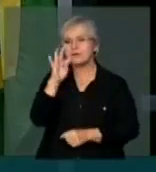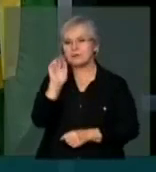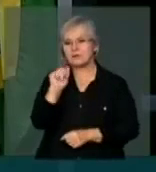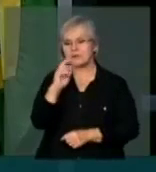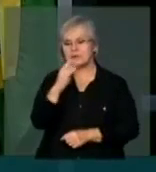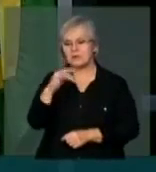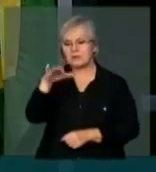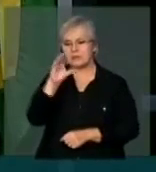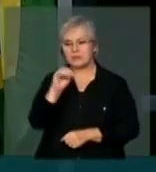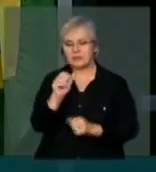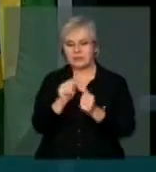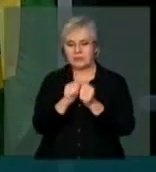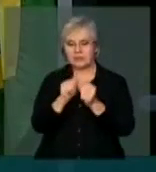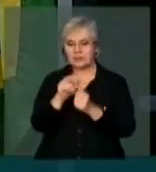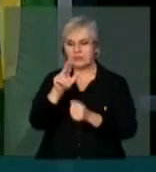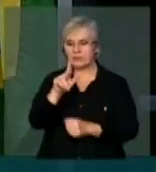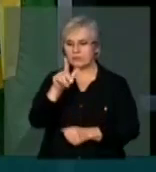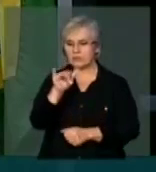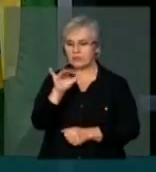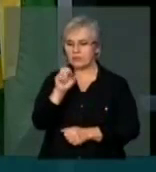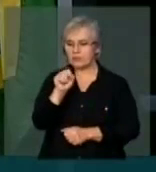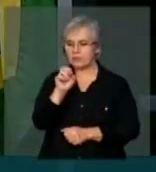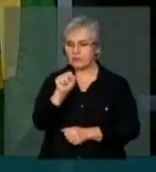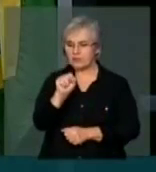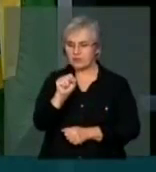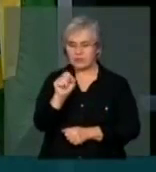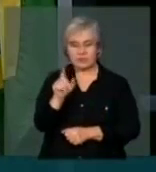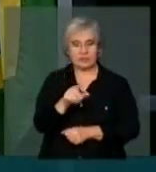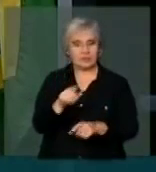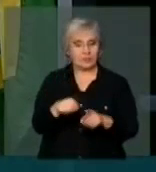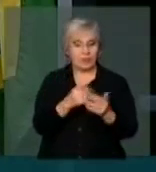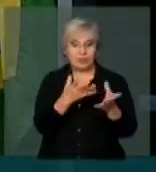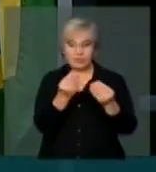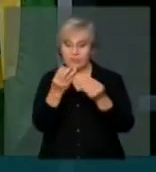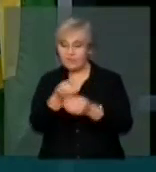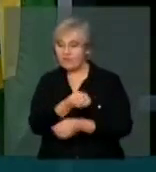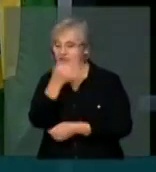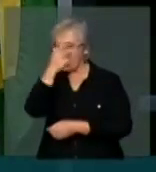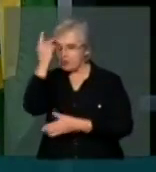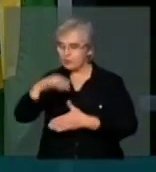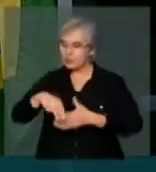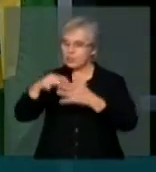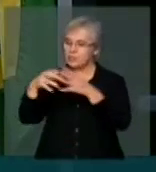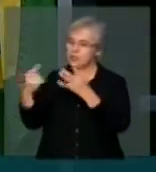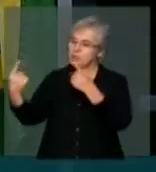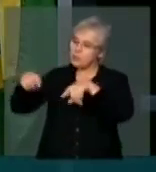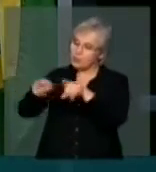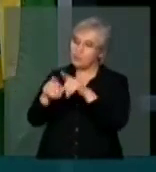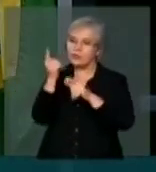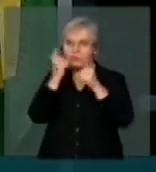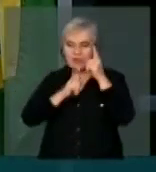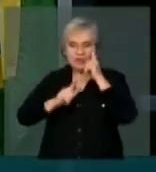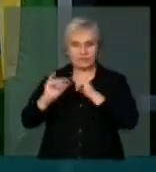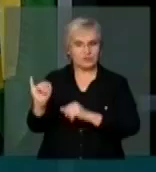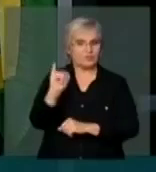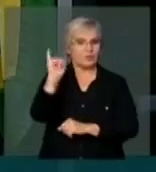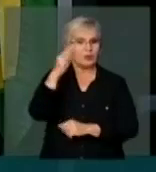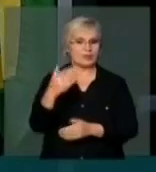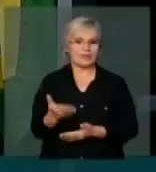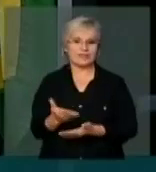para Dr. Ulisses, não diminui de modo algum o papel de vários outros líderes da oposição democrática.